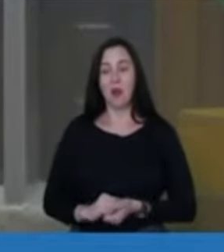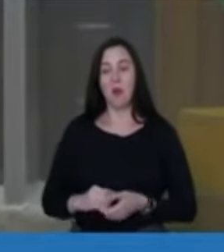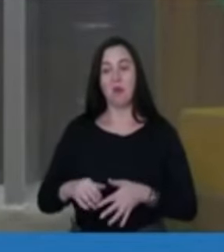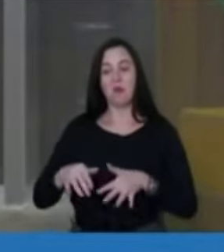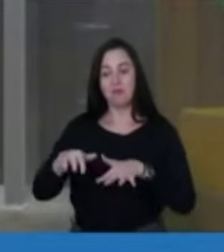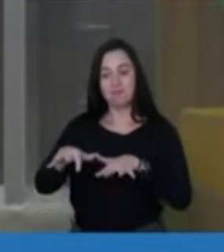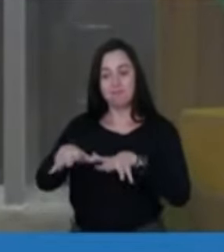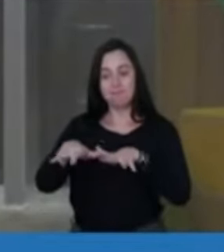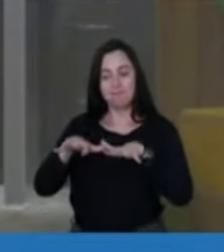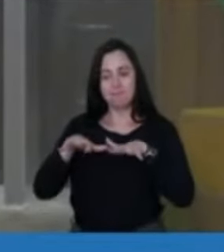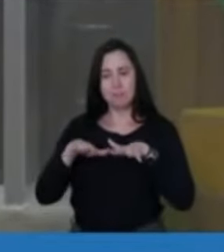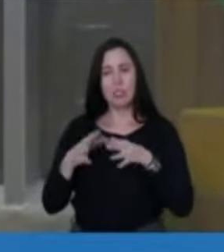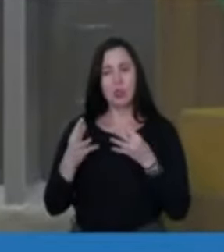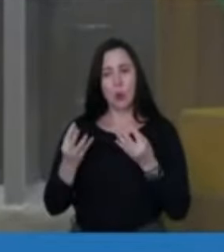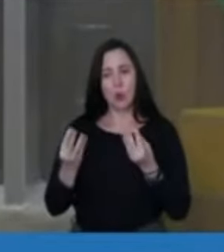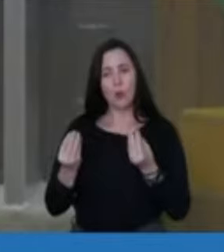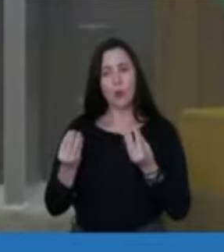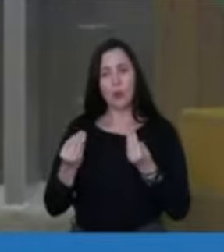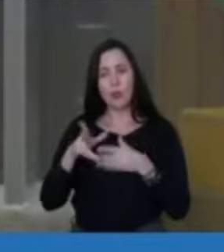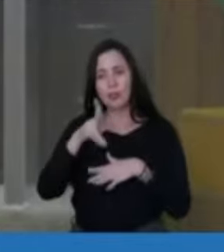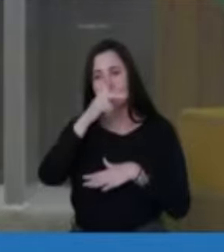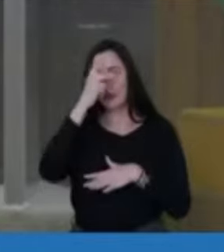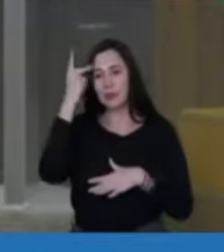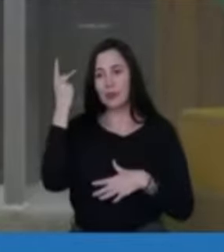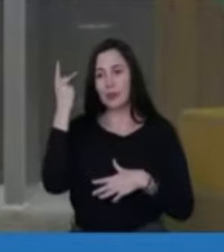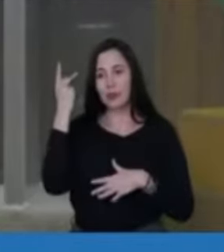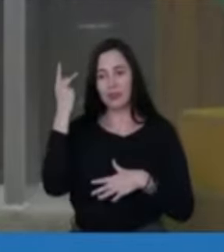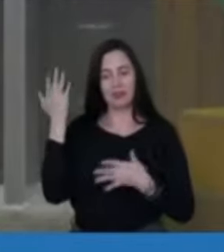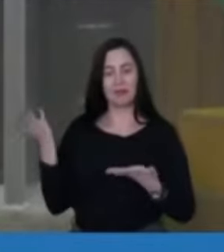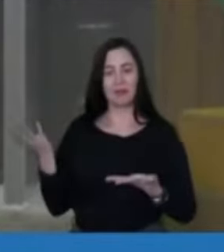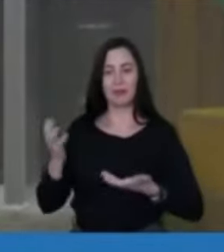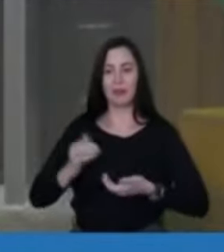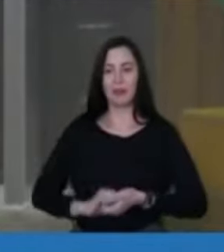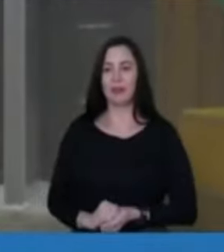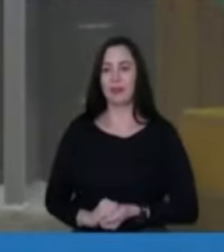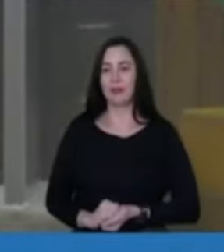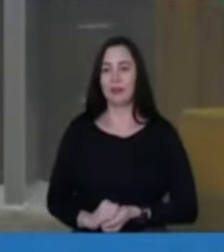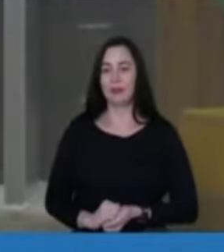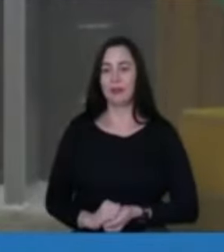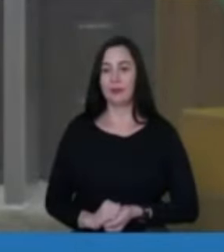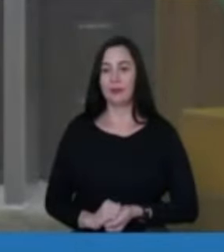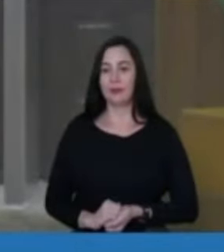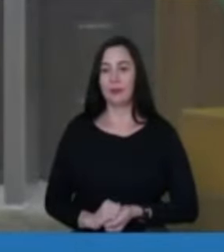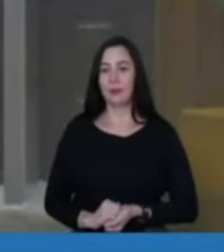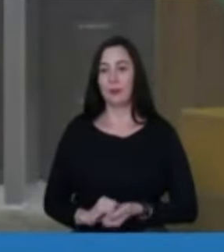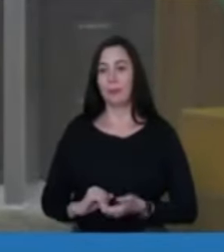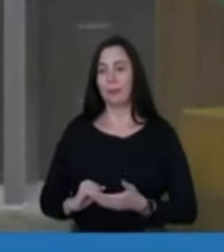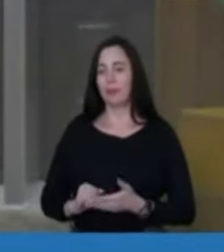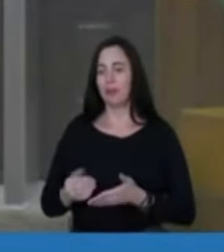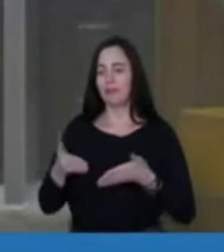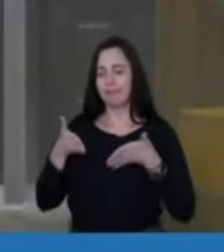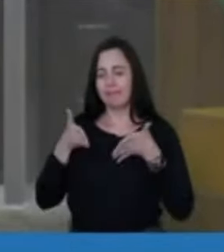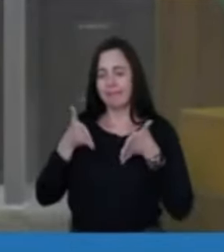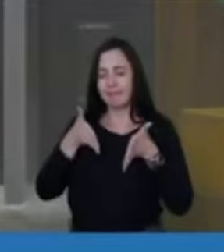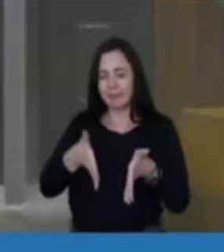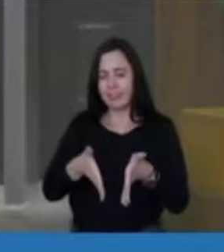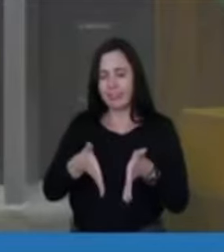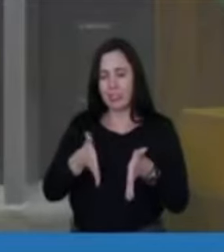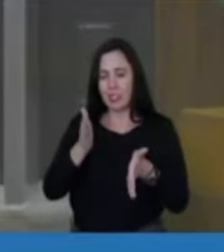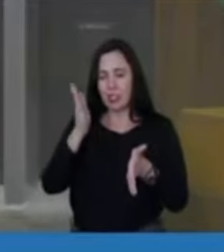mil pessoas. Mas muito aquém do desejado. Um ato concentrado